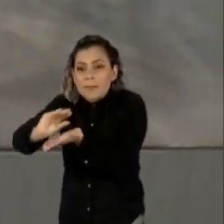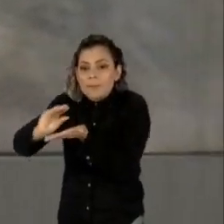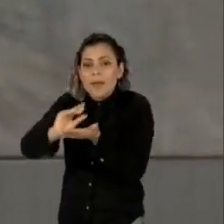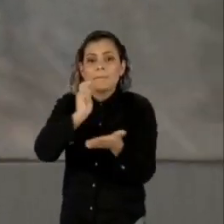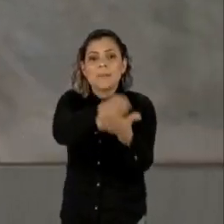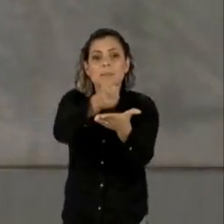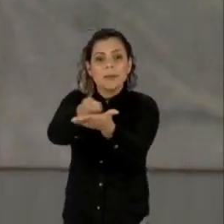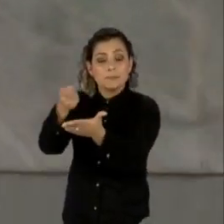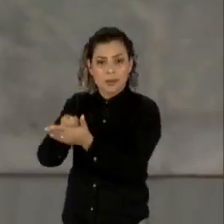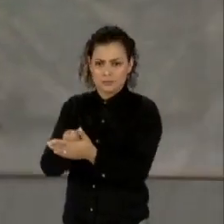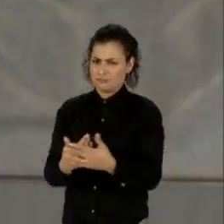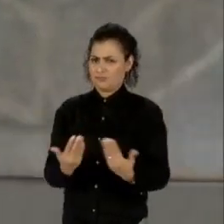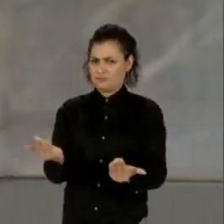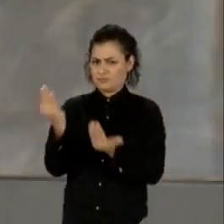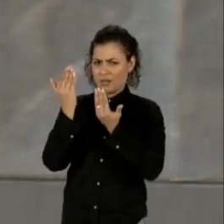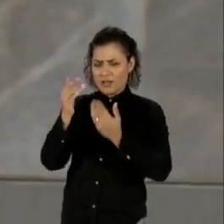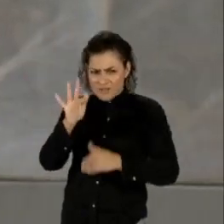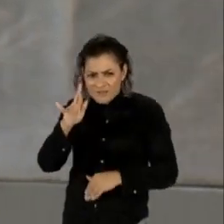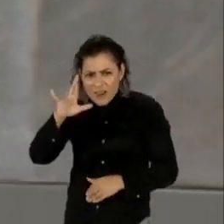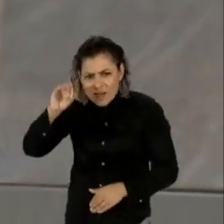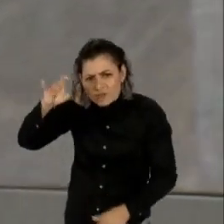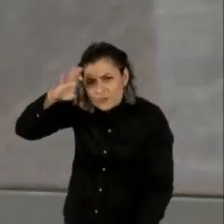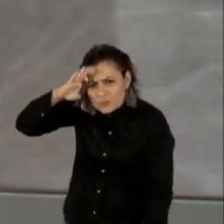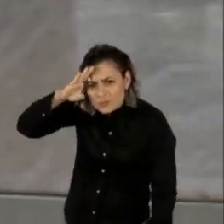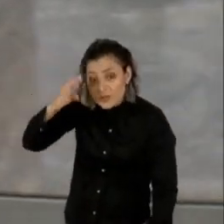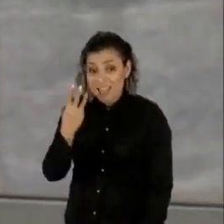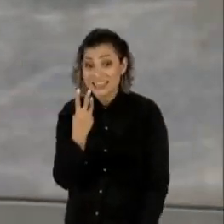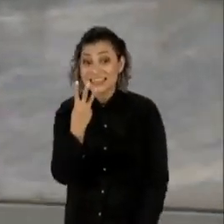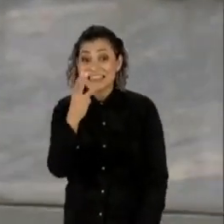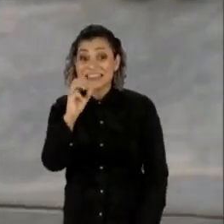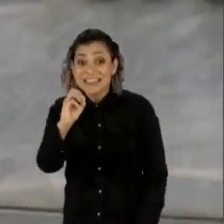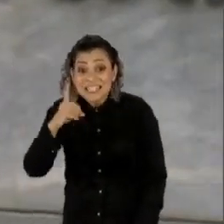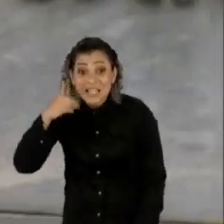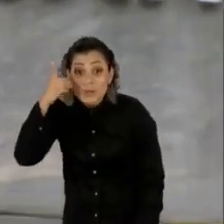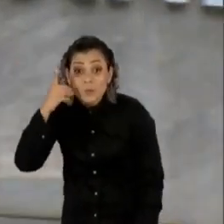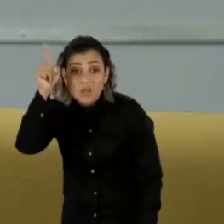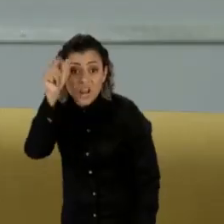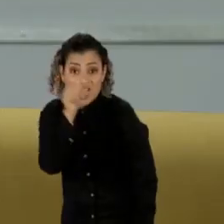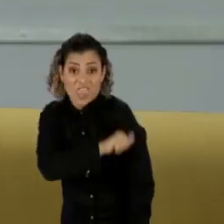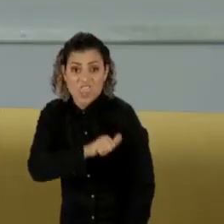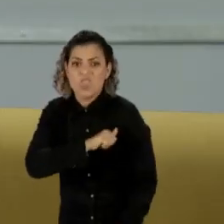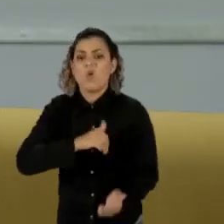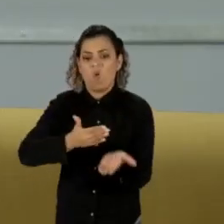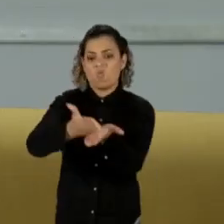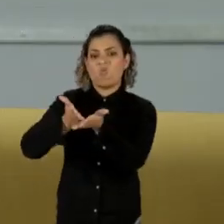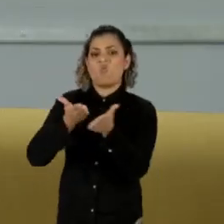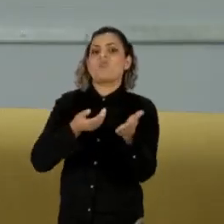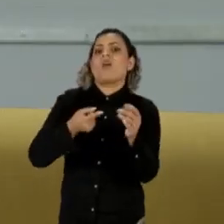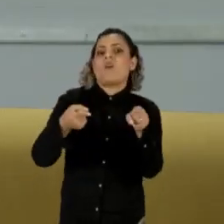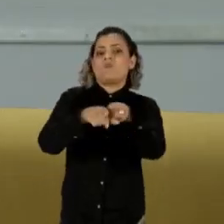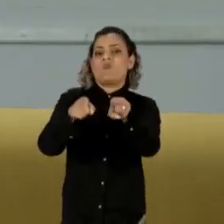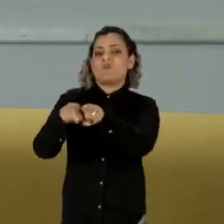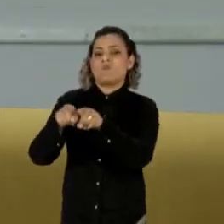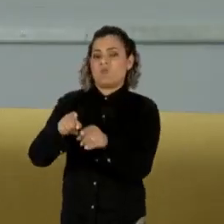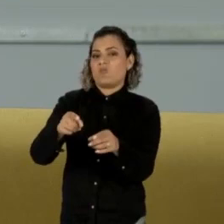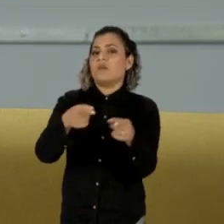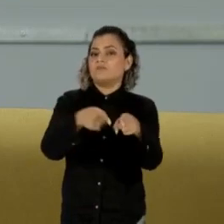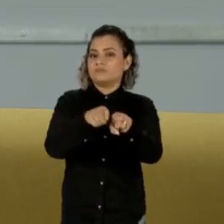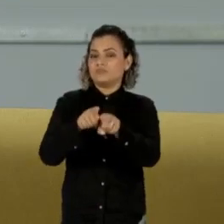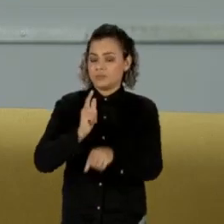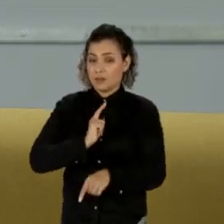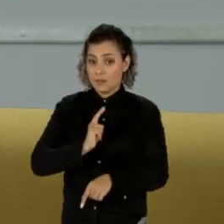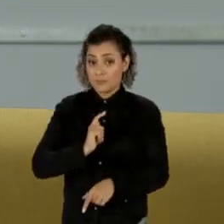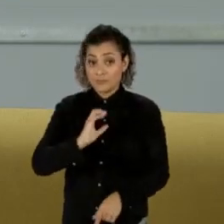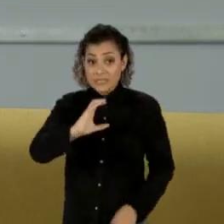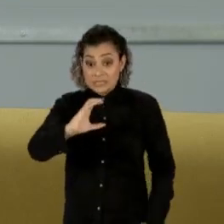investigação envolve além de flávio bolsonaro mais de 30 deputados fluminenses a comissão de constituição e justiça do senado